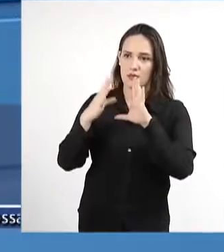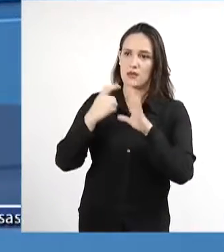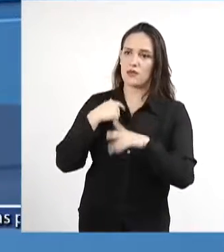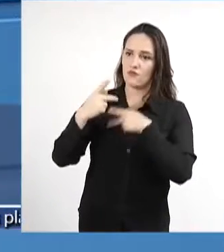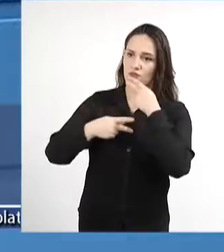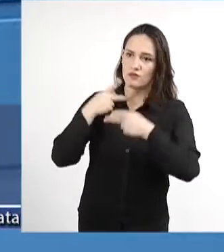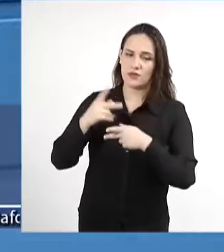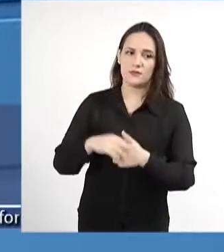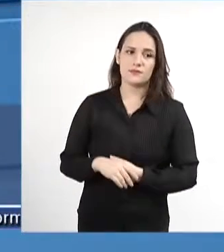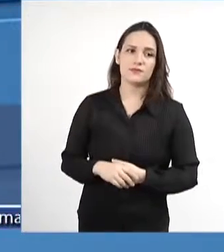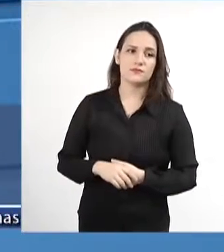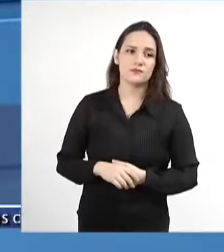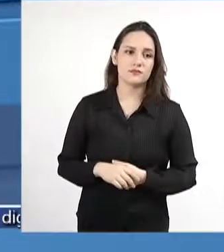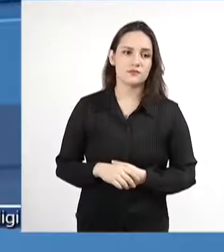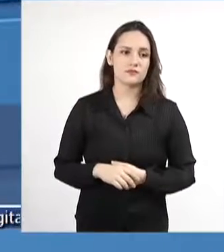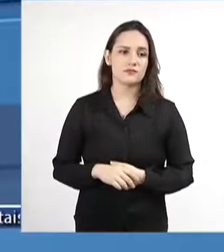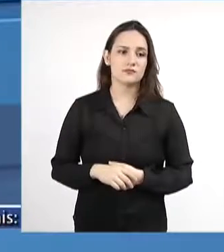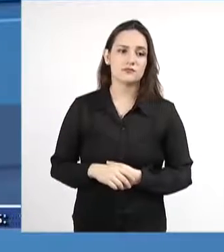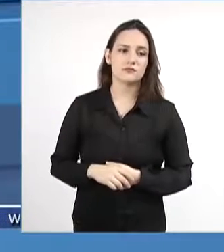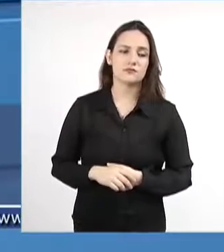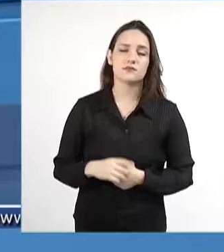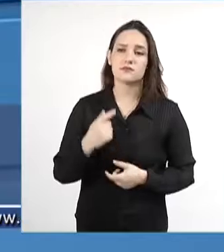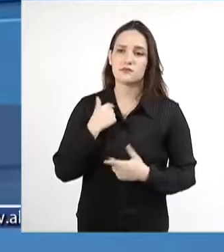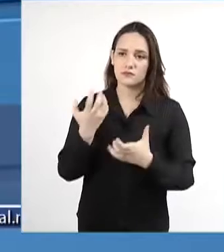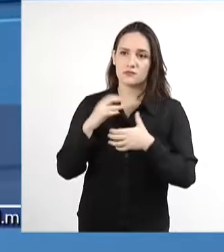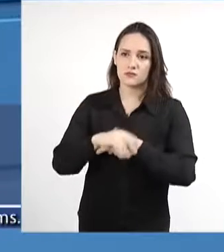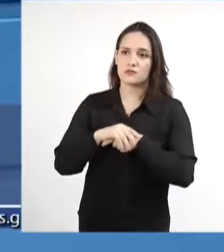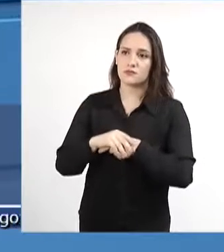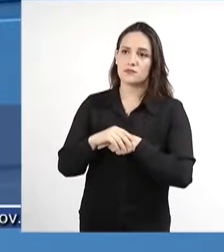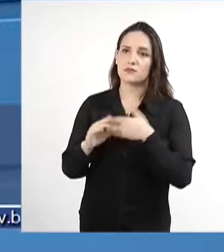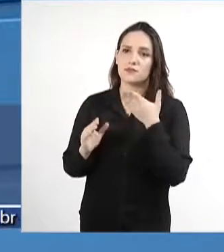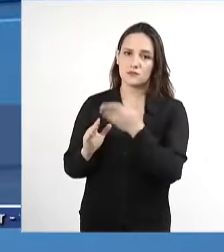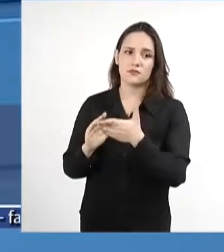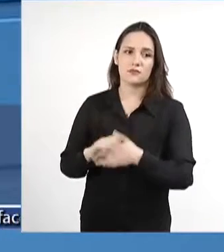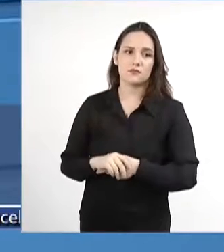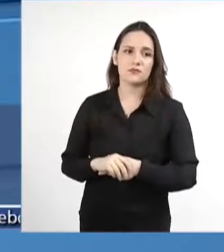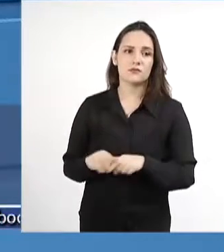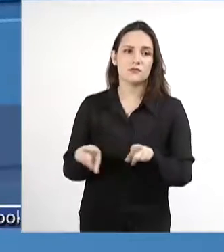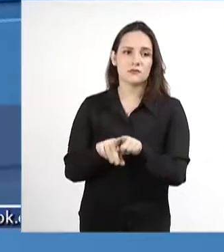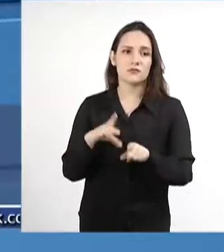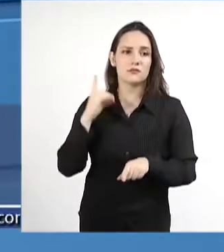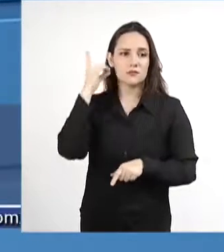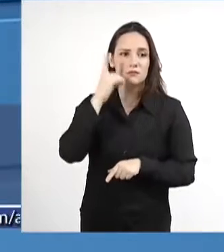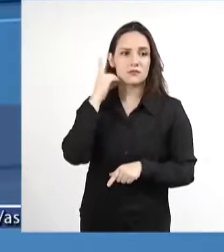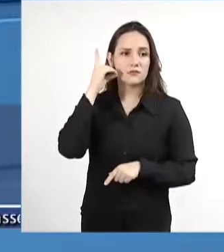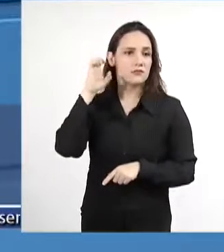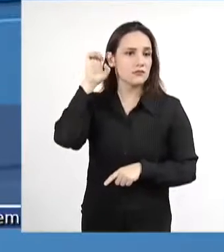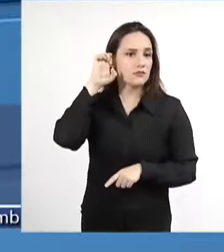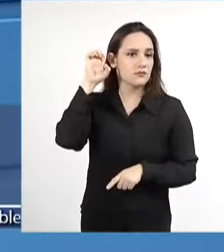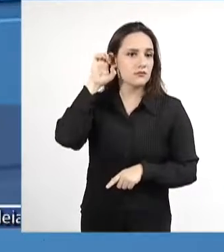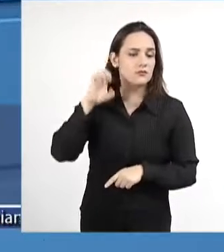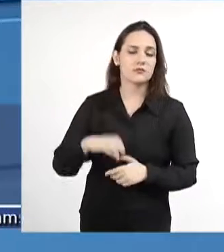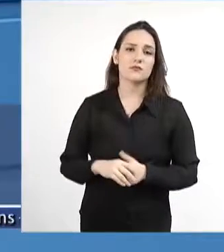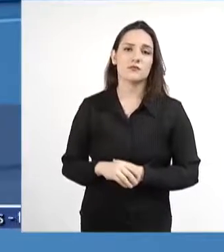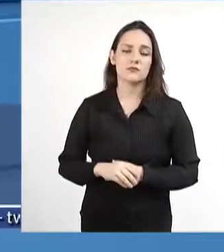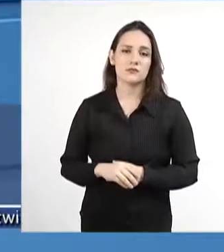Primeiro, gostaria de cumprimentar Vossa Excelência e também o deputado Eduardo Rocha